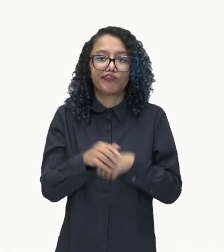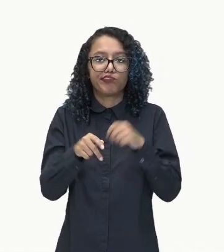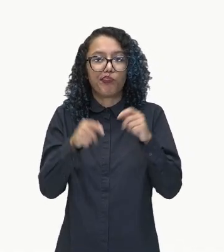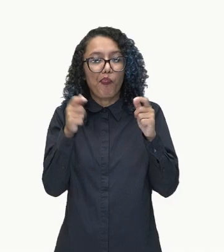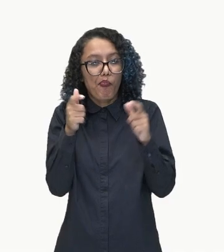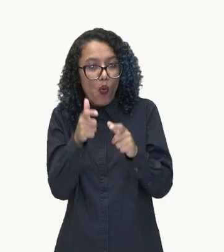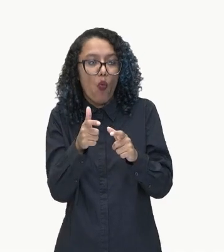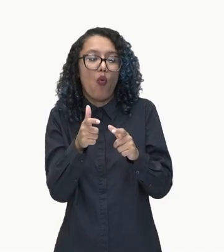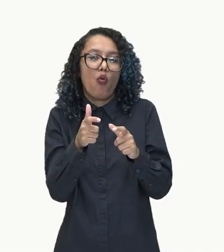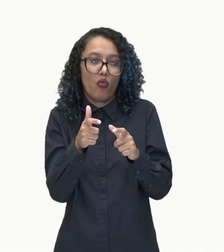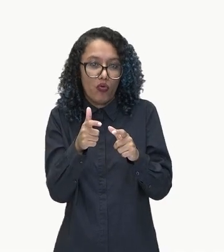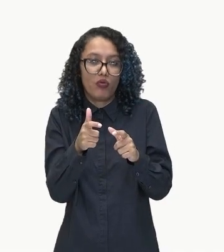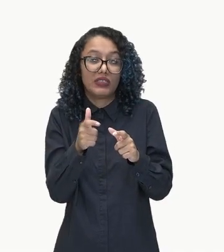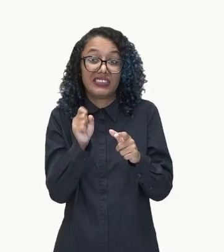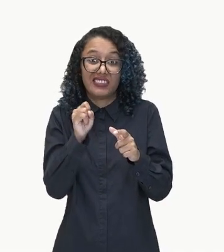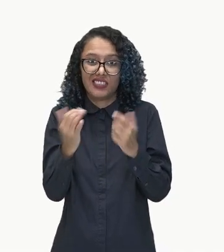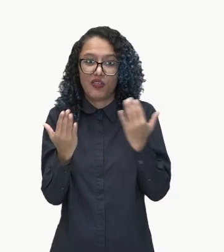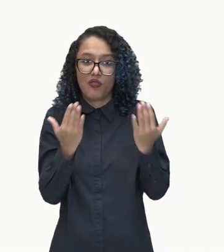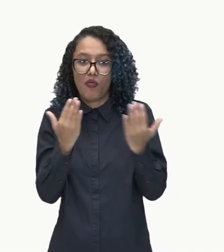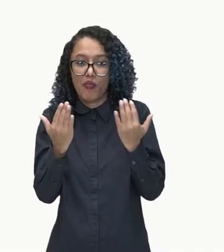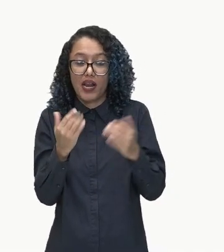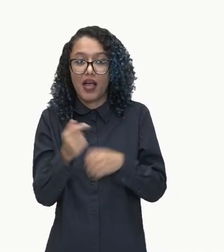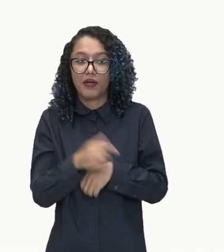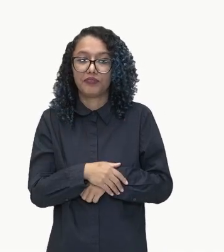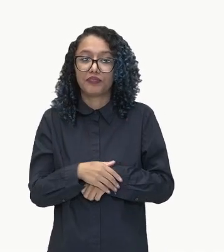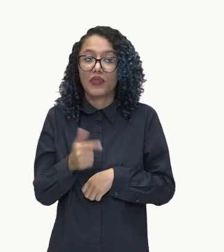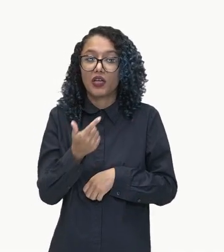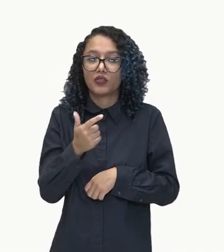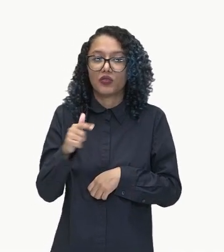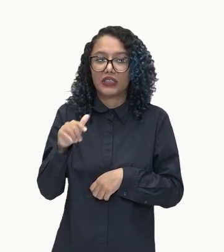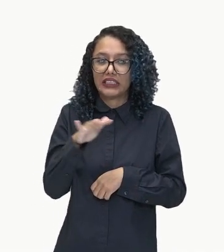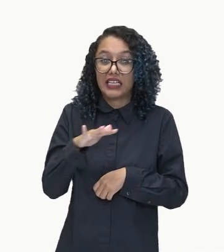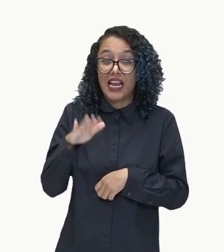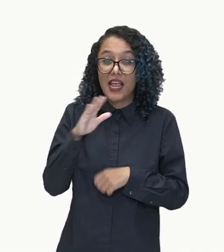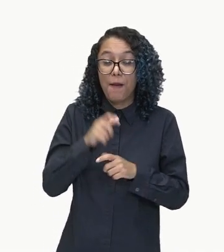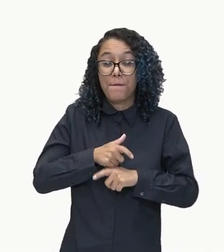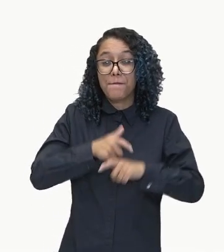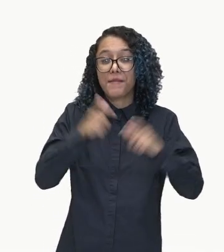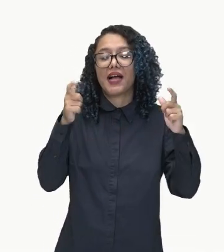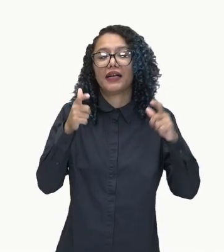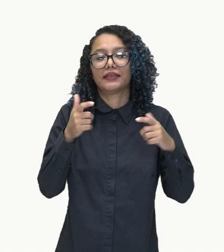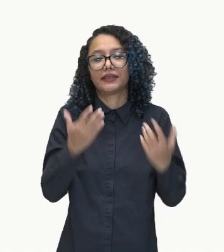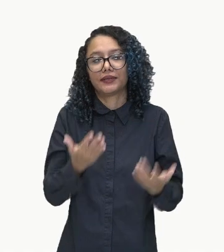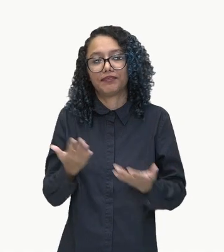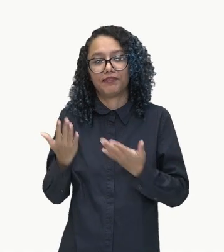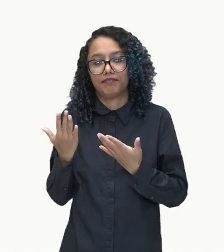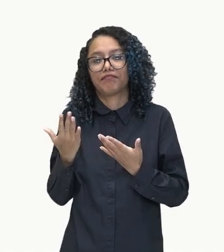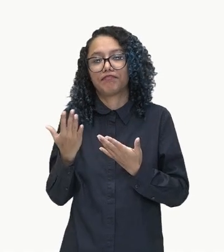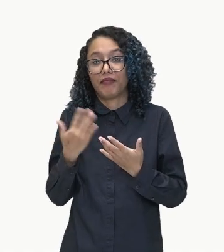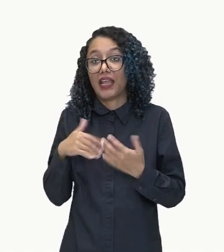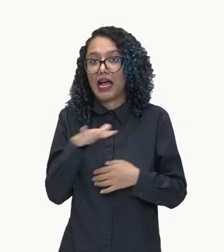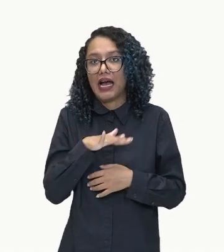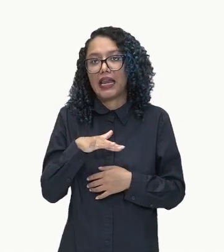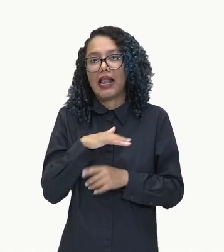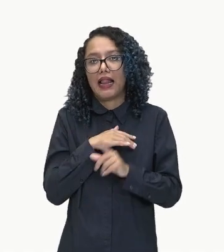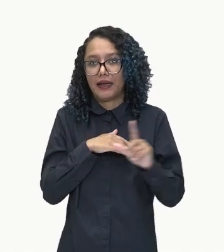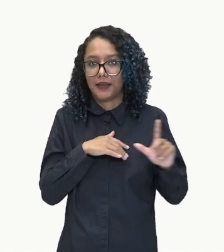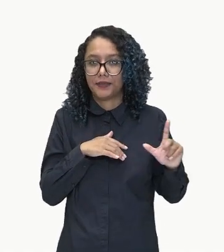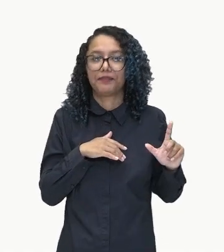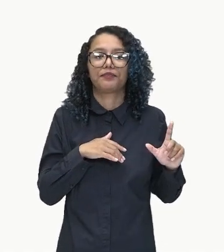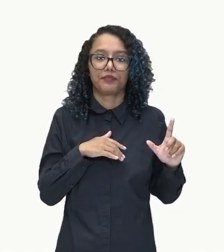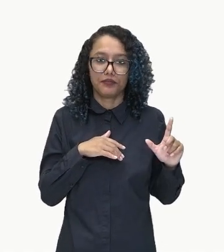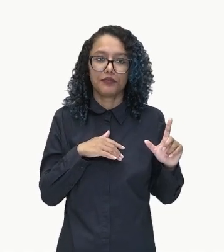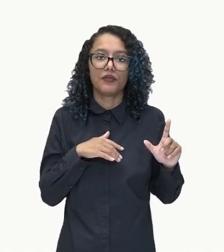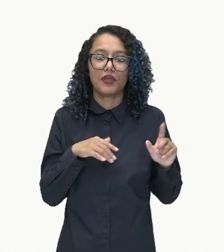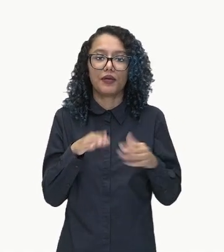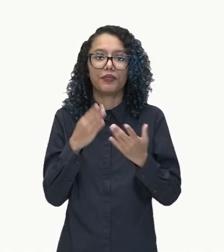demográfica e o restante dos Estados Unidos, a maior realmente vai estar aí na parte leste, né? Principalmente